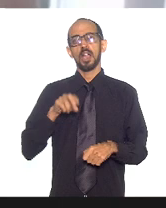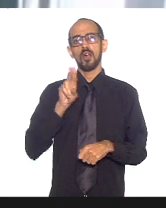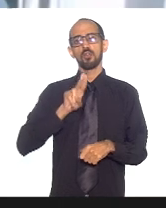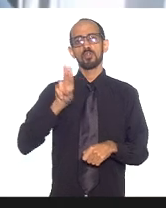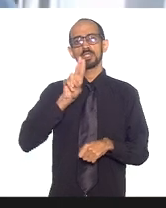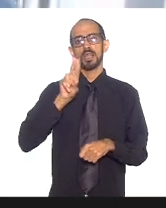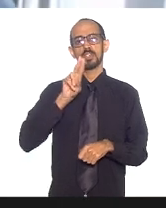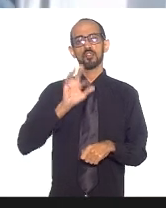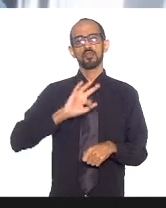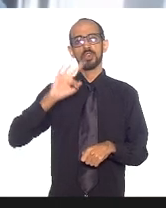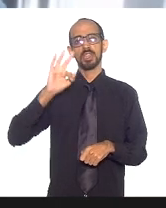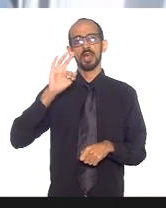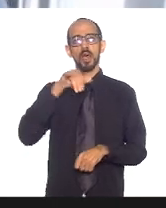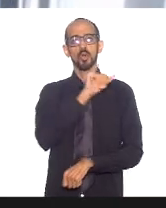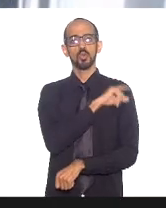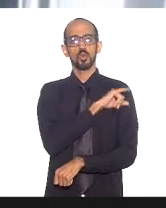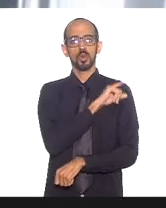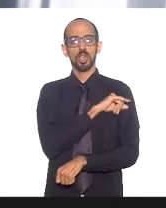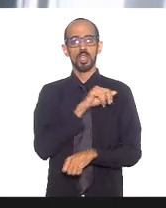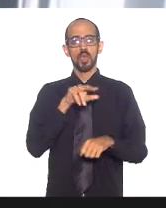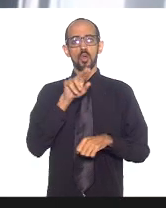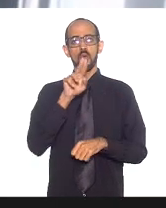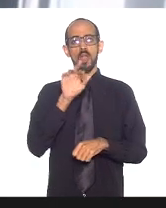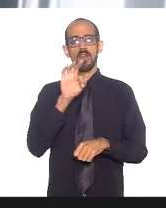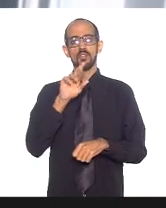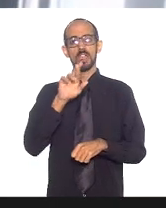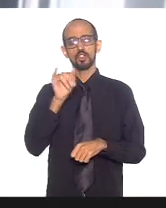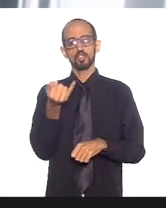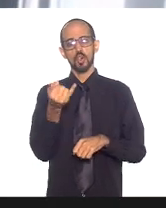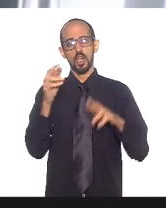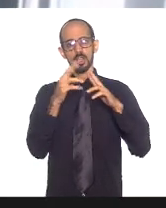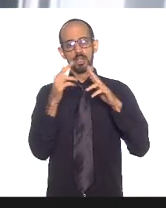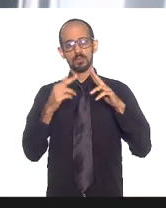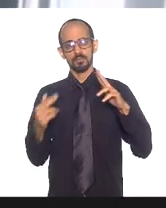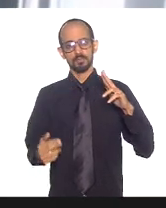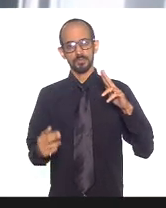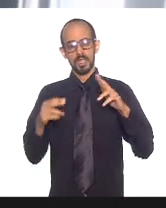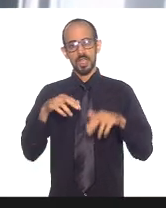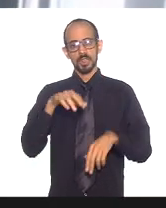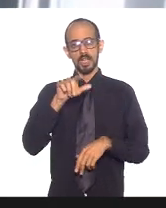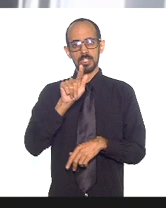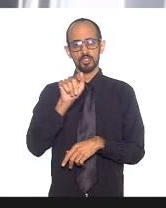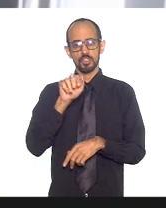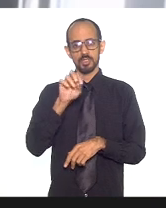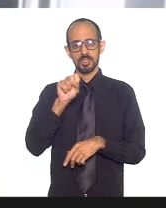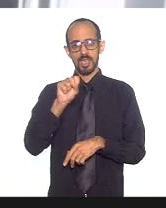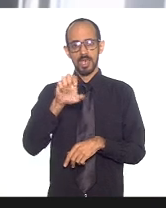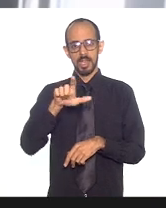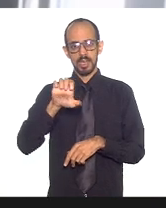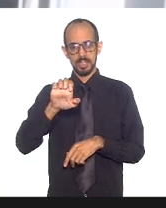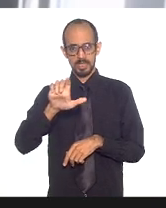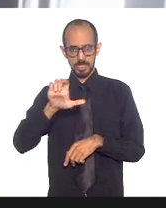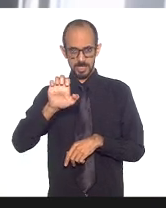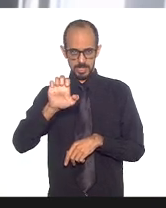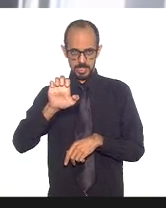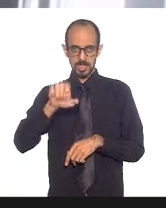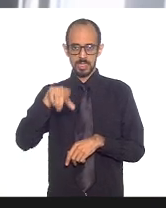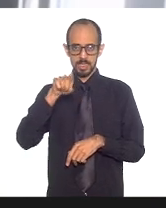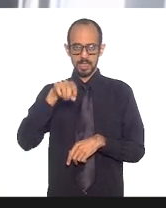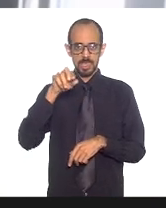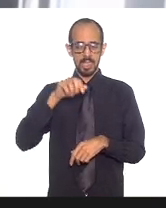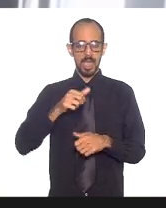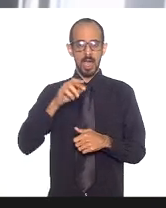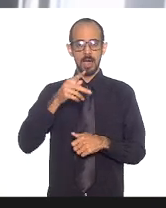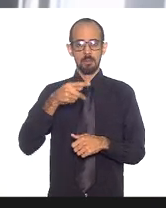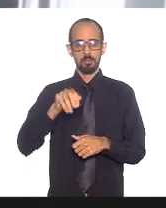Universidade Federal do Rio de Janeiro, na figura da pró-reitora de graduação Gisele Viana, e da Universidade Federal Fluminense, na figura da